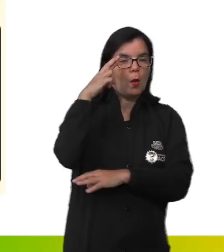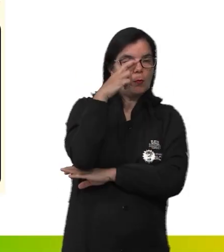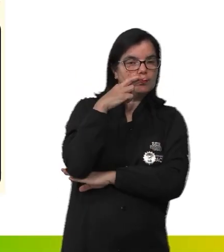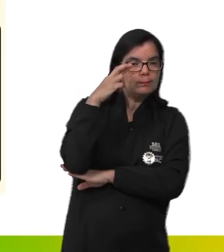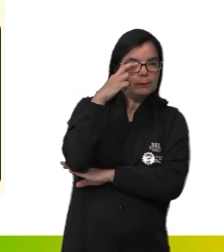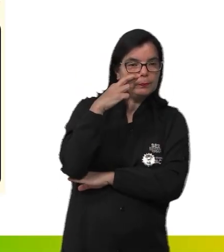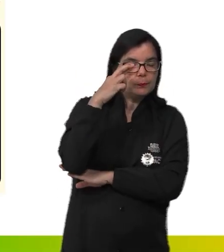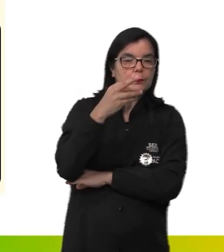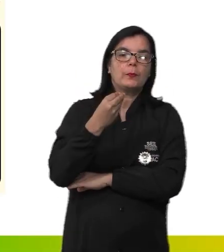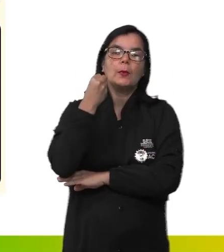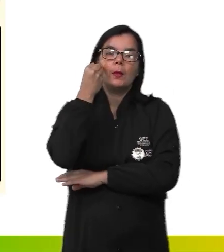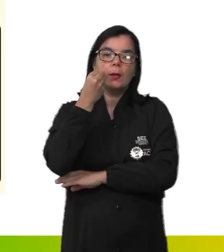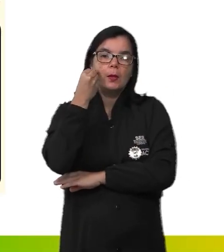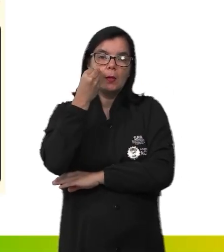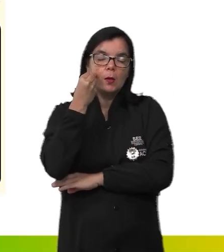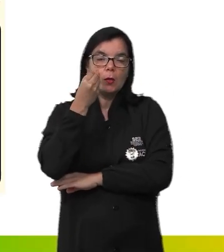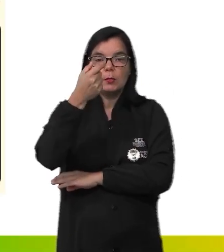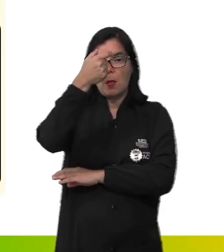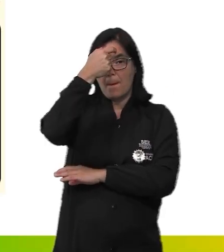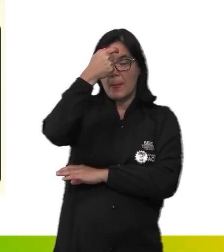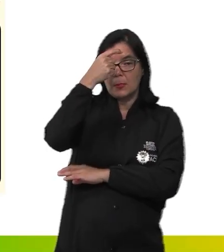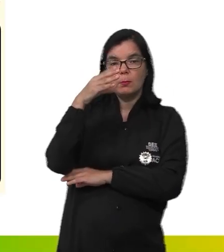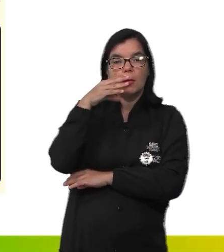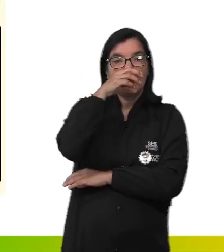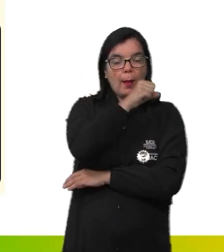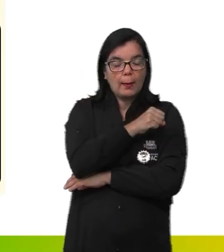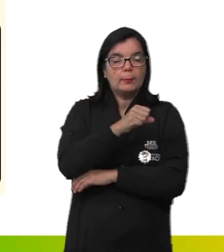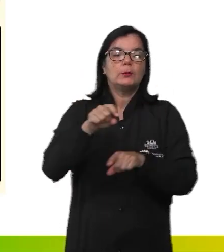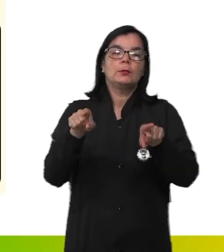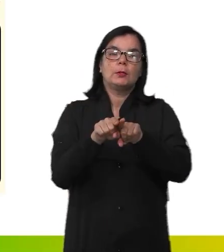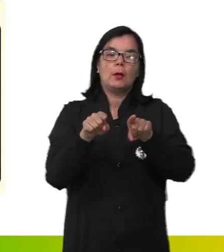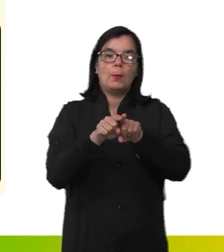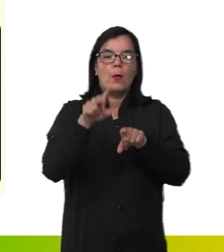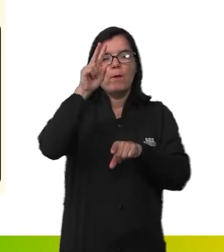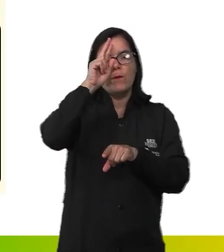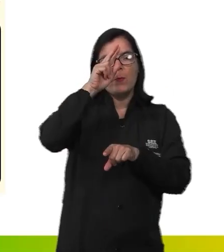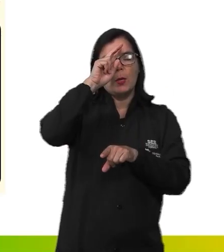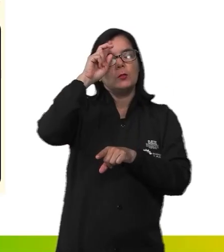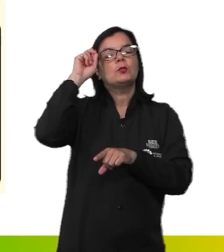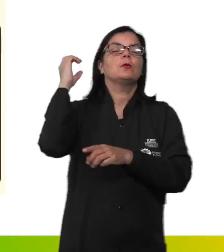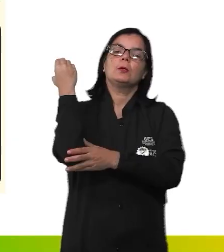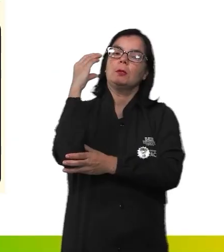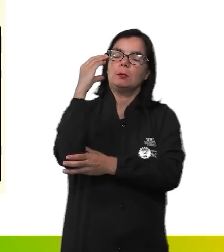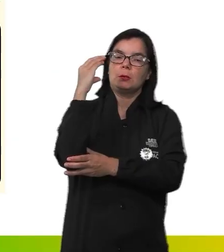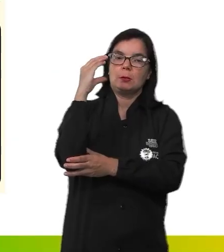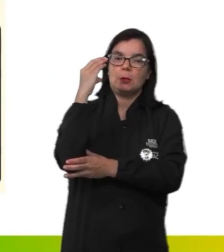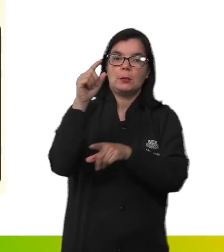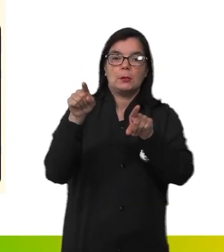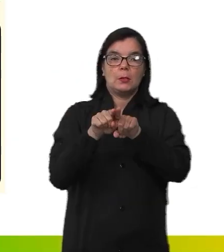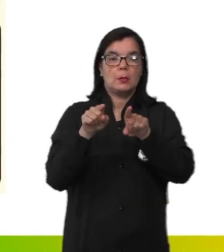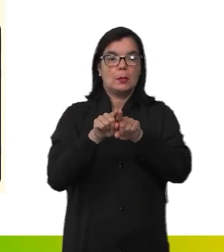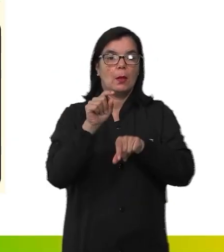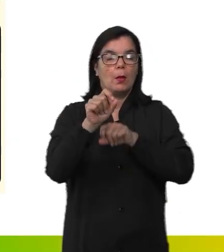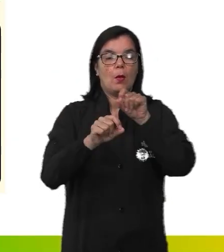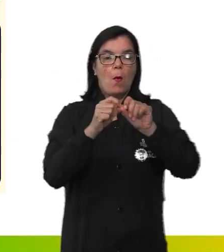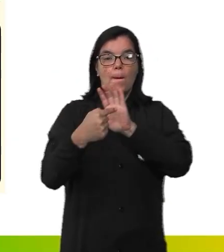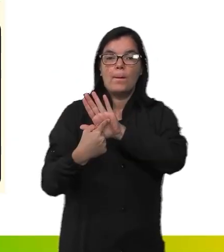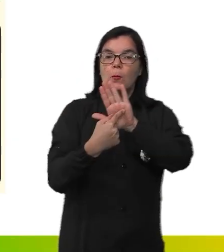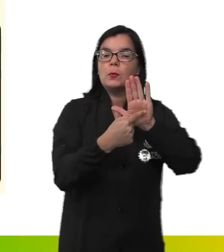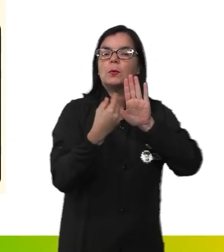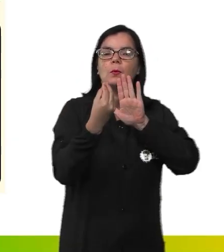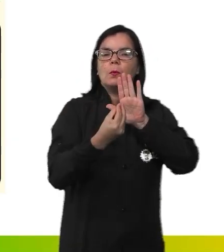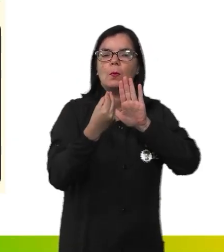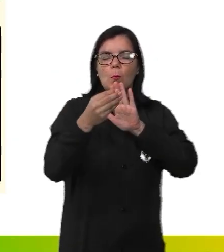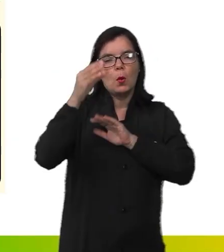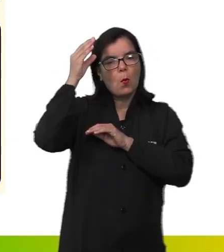observação, experimentação e raciocínio lógico. Vimos a história da ciência, certo? Que a história da ciência mostra como